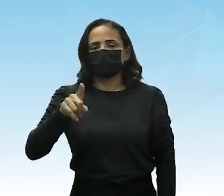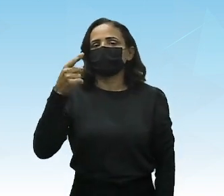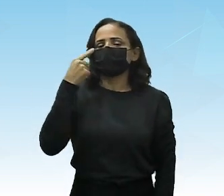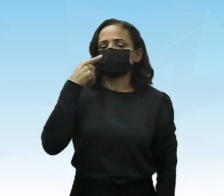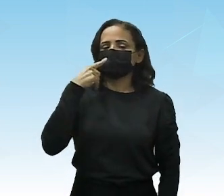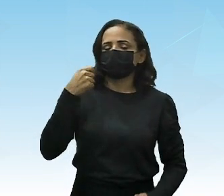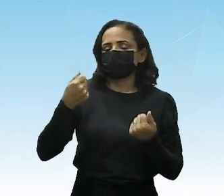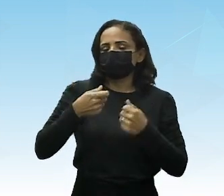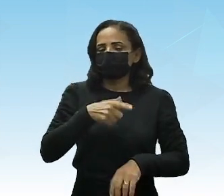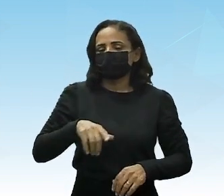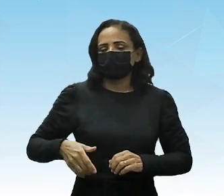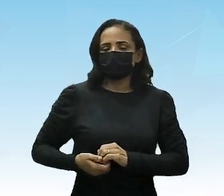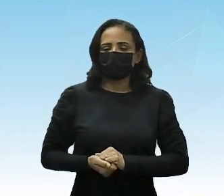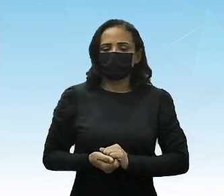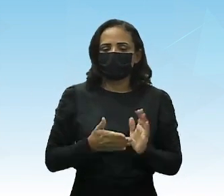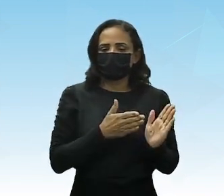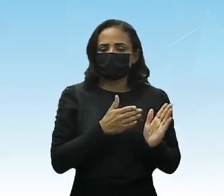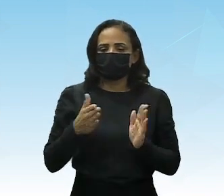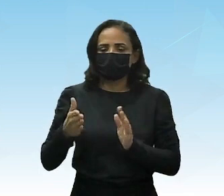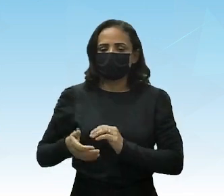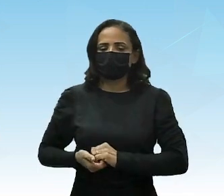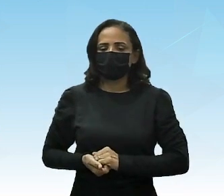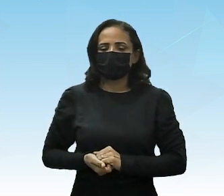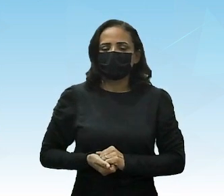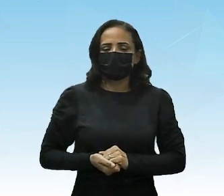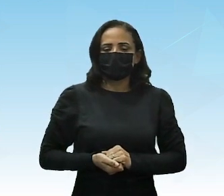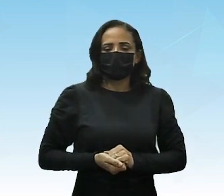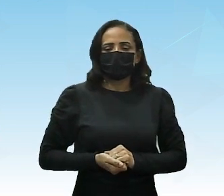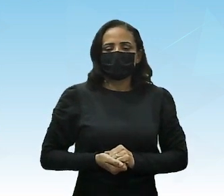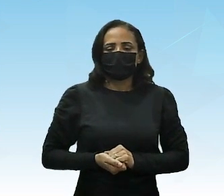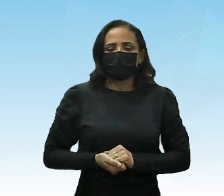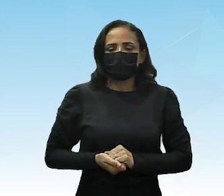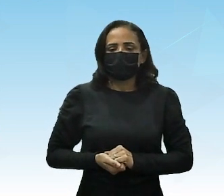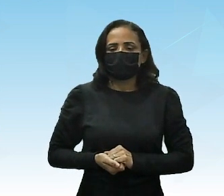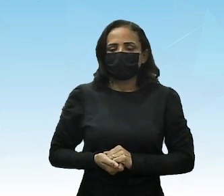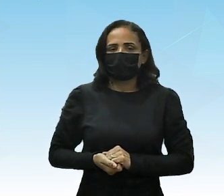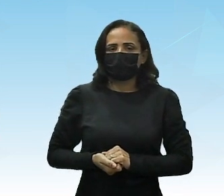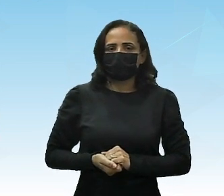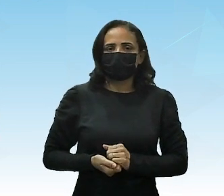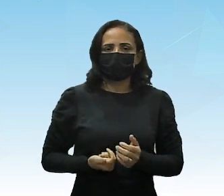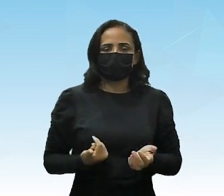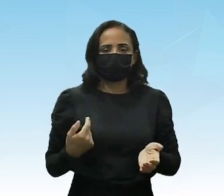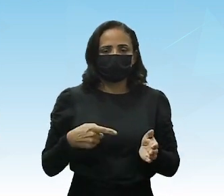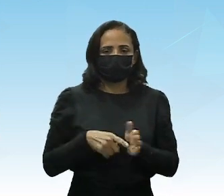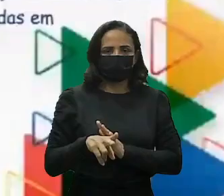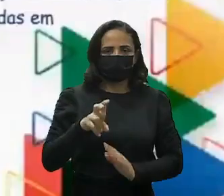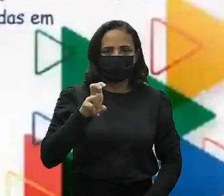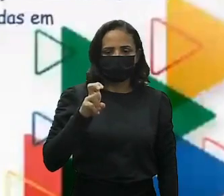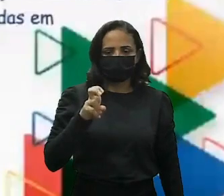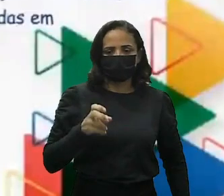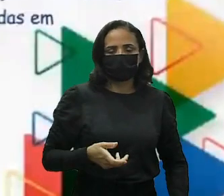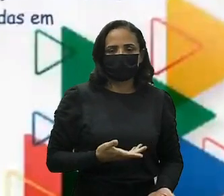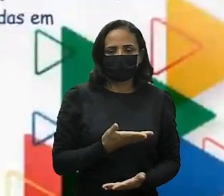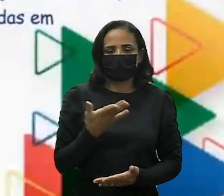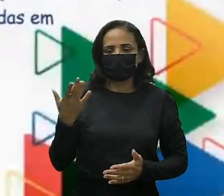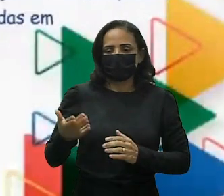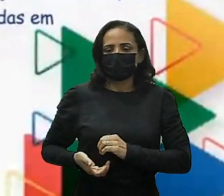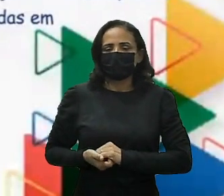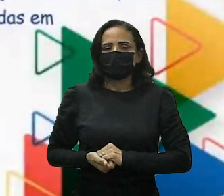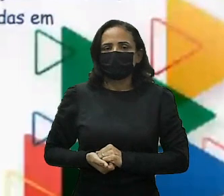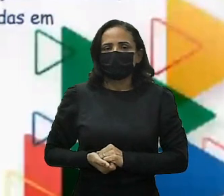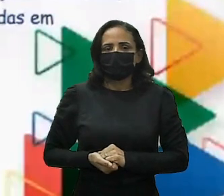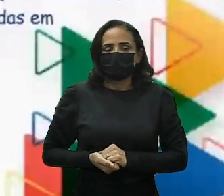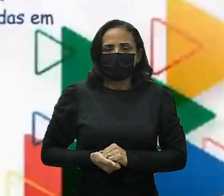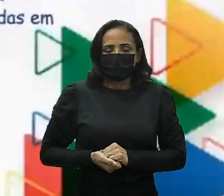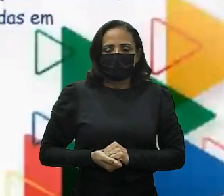E assim, para a gente fechar o nosso trabalho hoje, vê o que ele está falando nessa questãozinha. Presta atenção, bota lá na tela aí rapidinho, Betão, que essa é